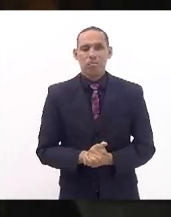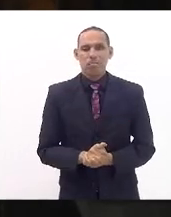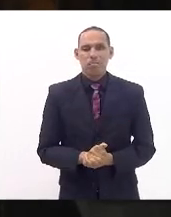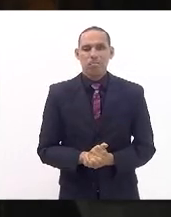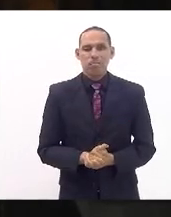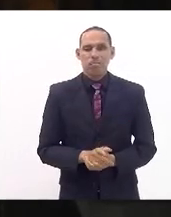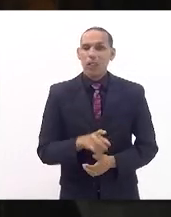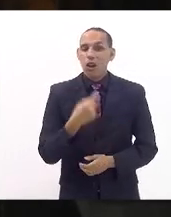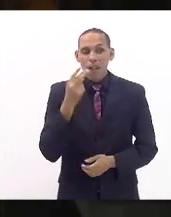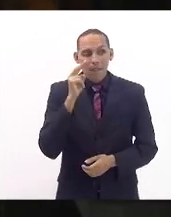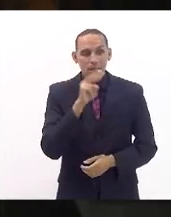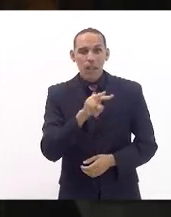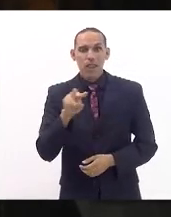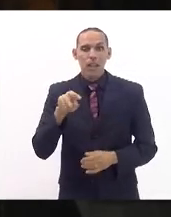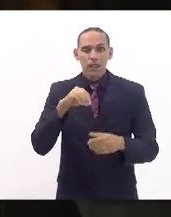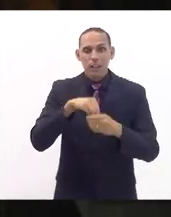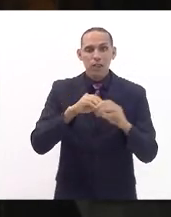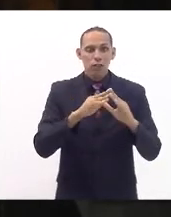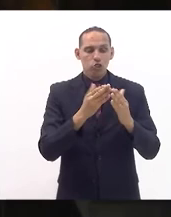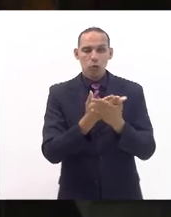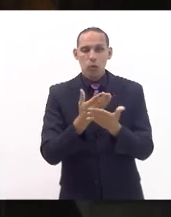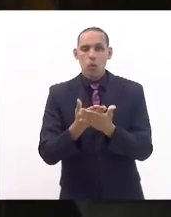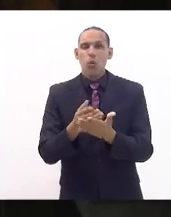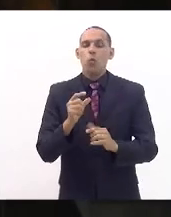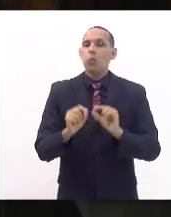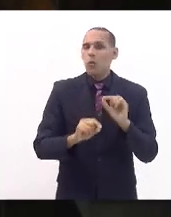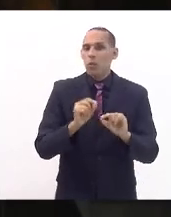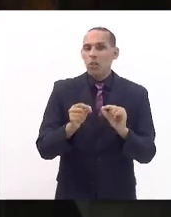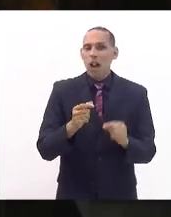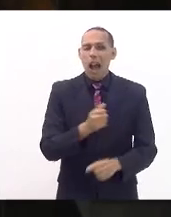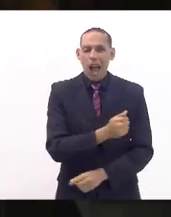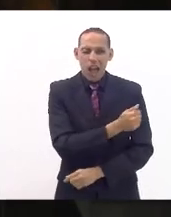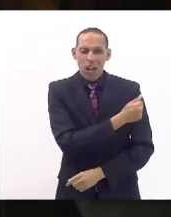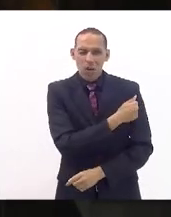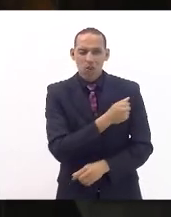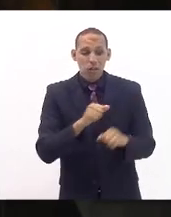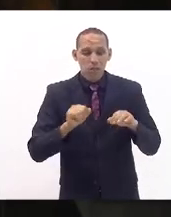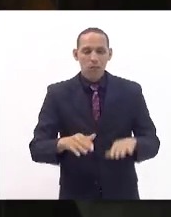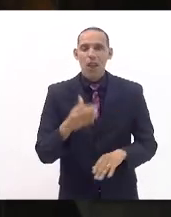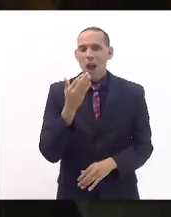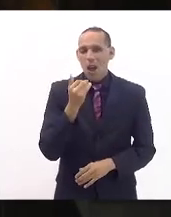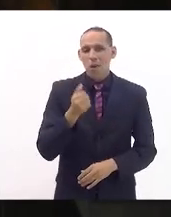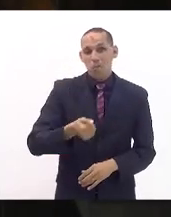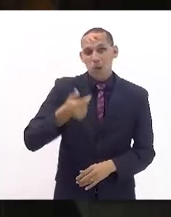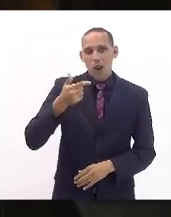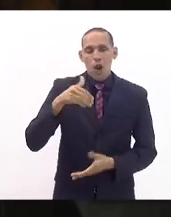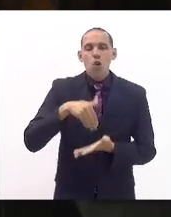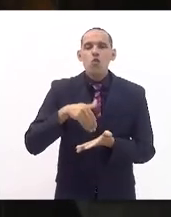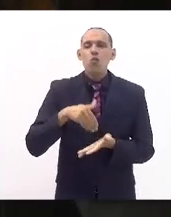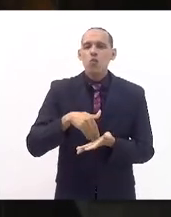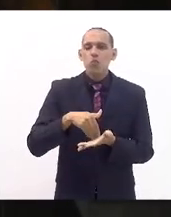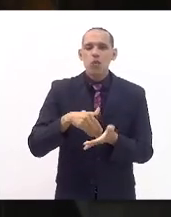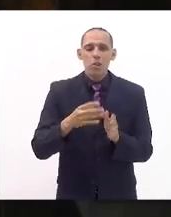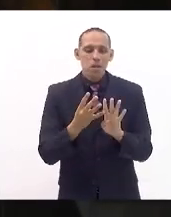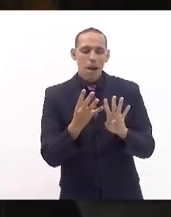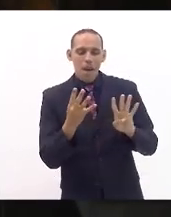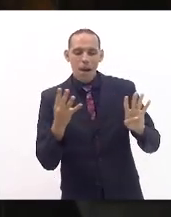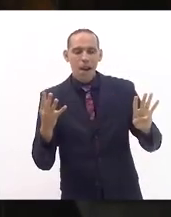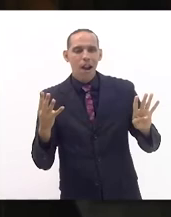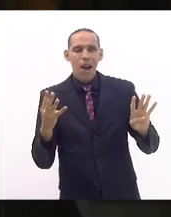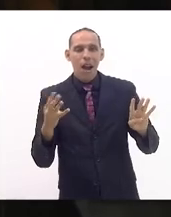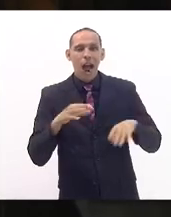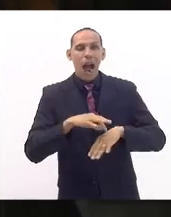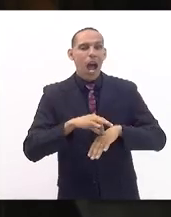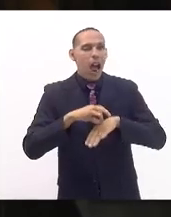A gente está vendo nas escolas que os alunos que estão ficando para almoçar por último não estão conseguindo comer